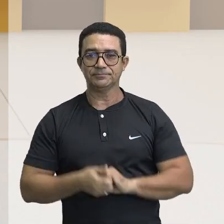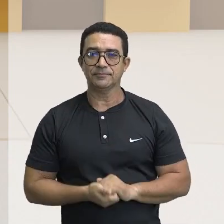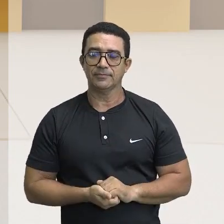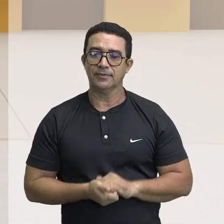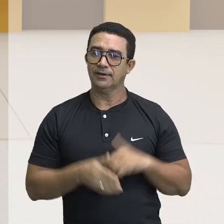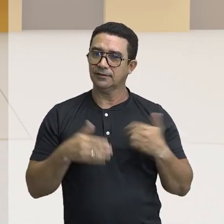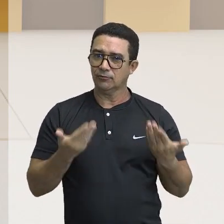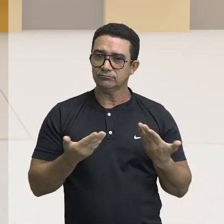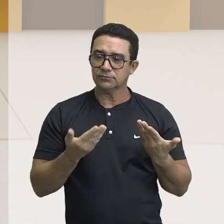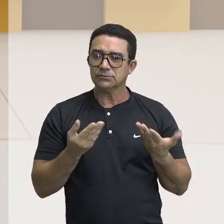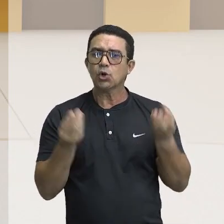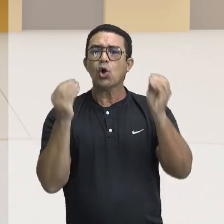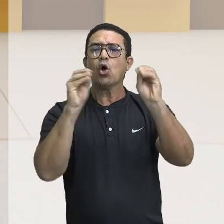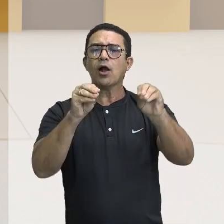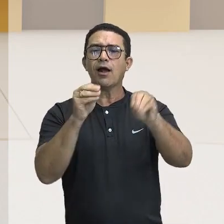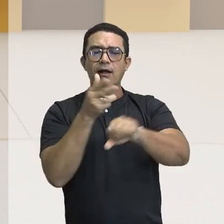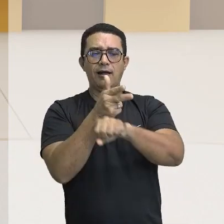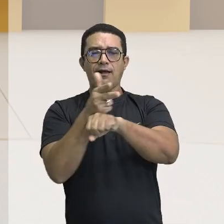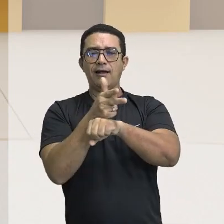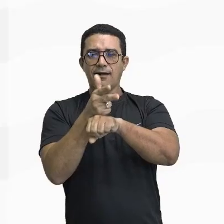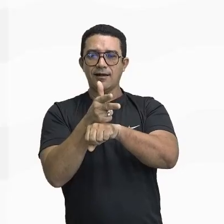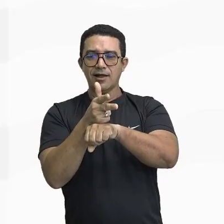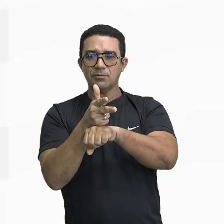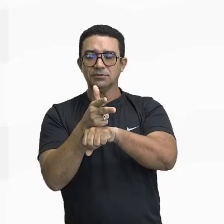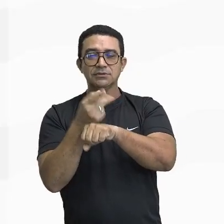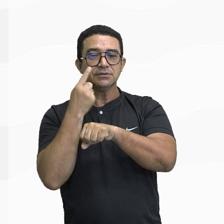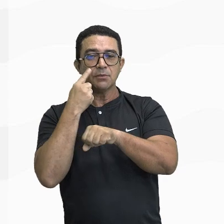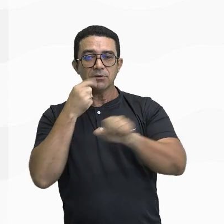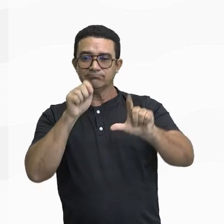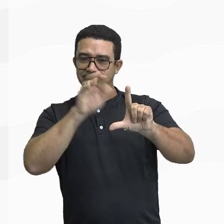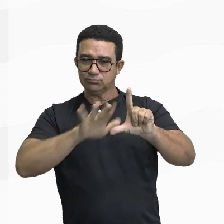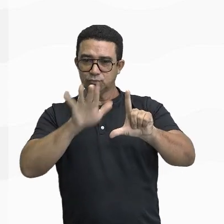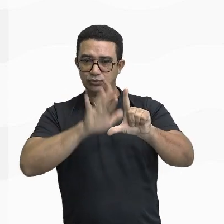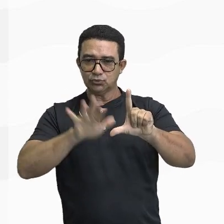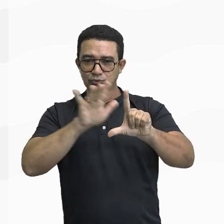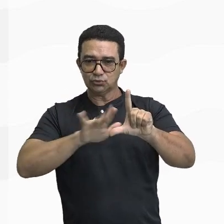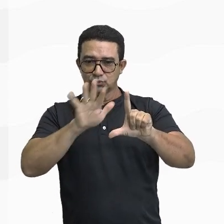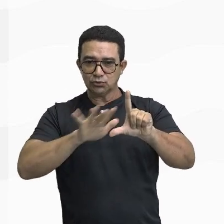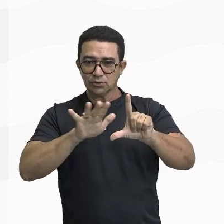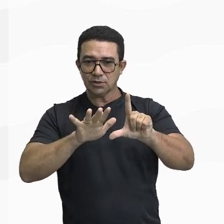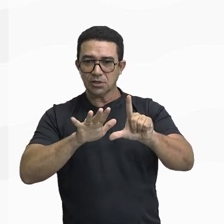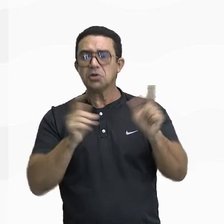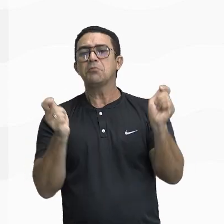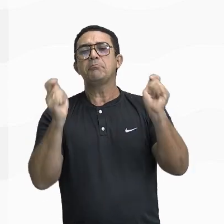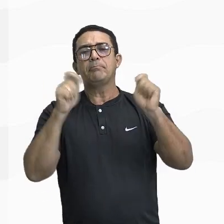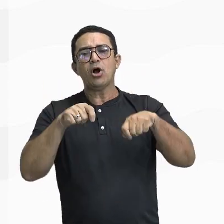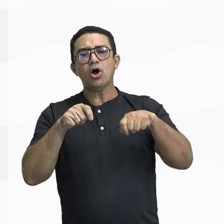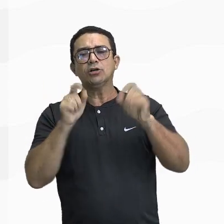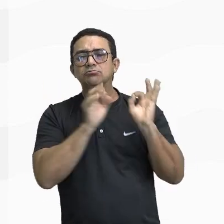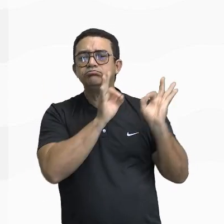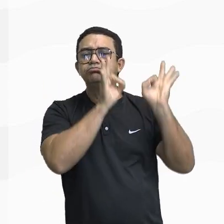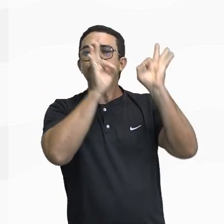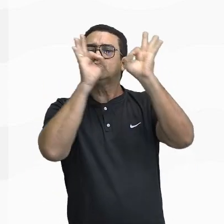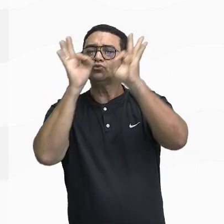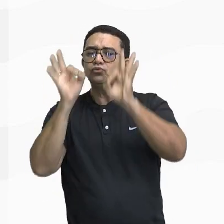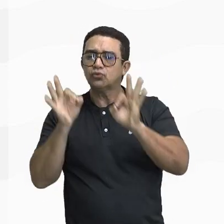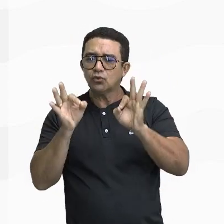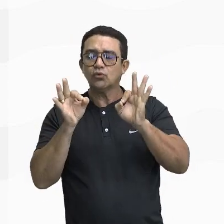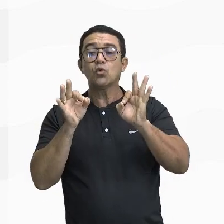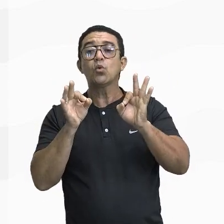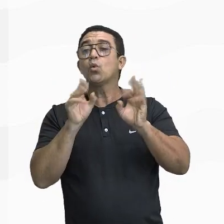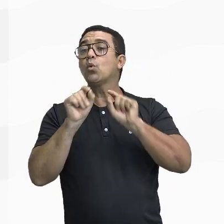você colocar a sua câmera indicada para esse QR Code que vai aparecer na sua tela, para que você possa acompanhar, né, e